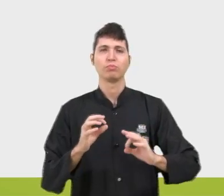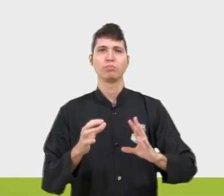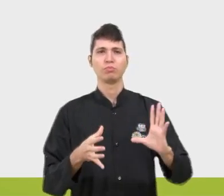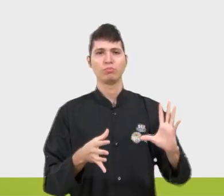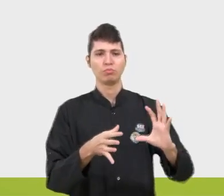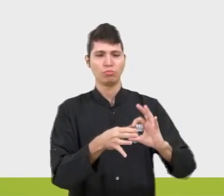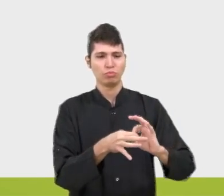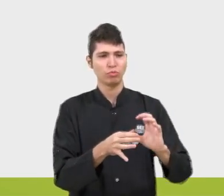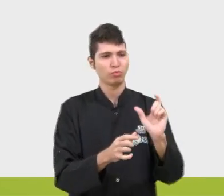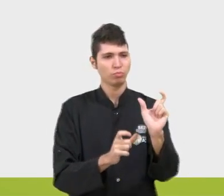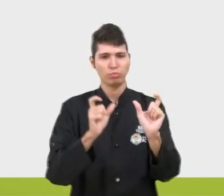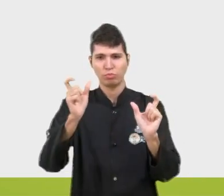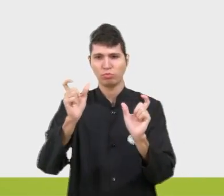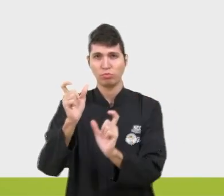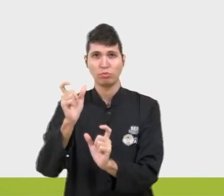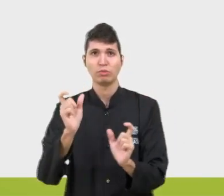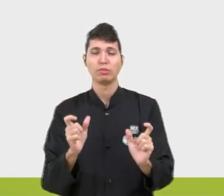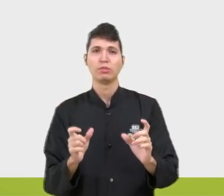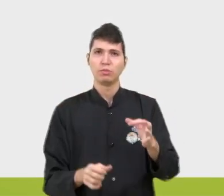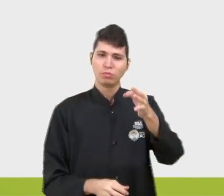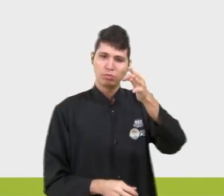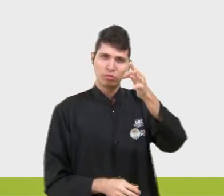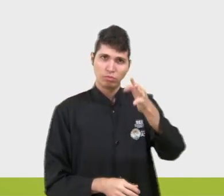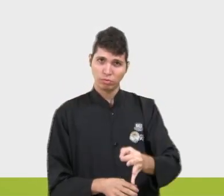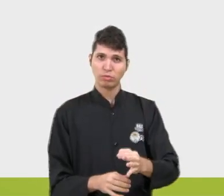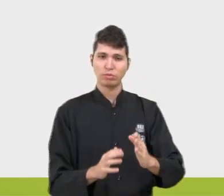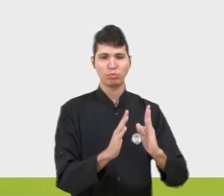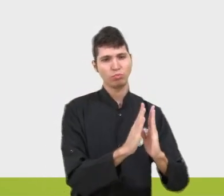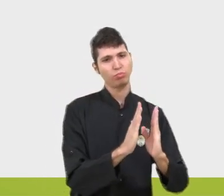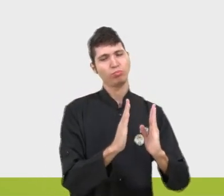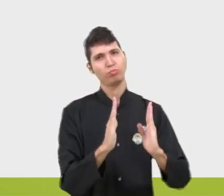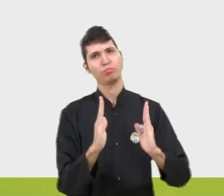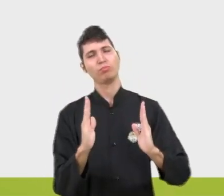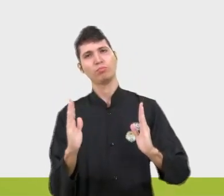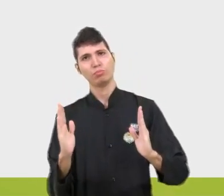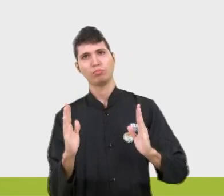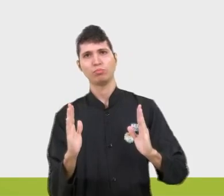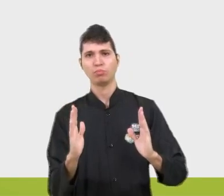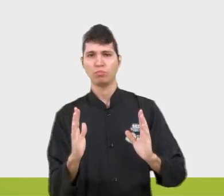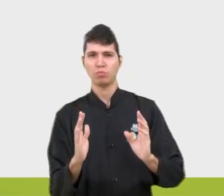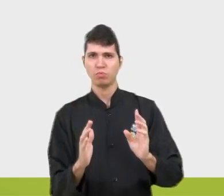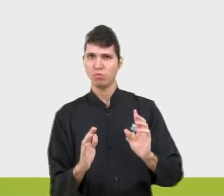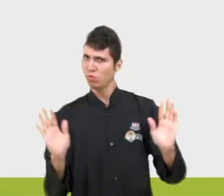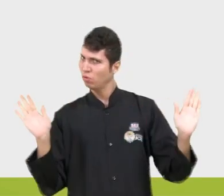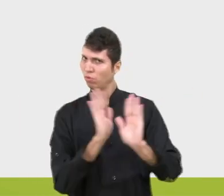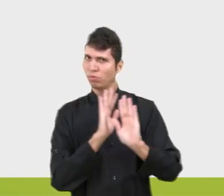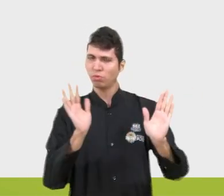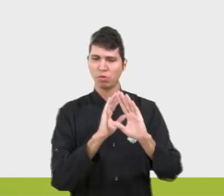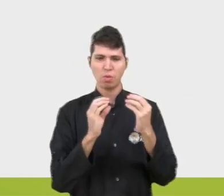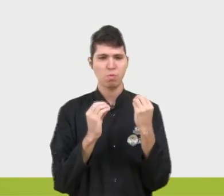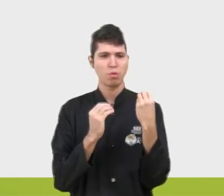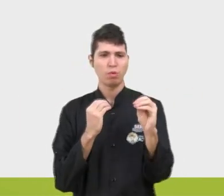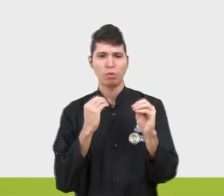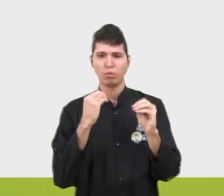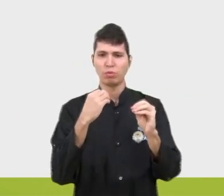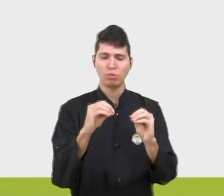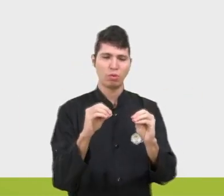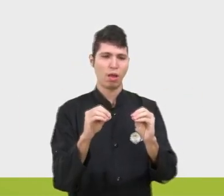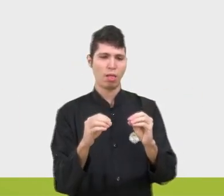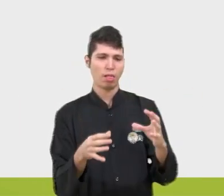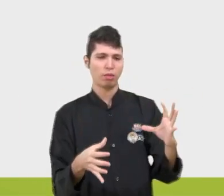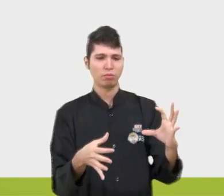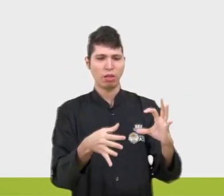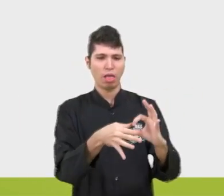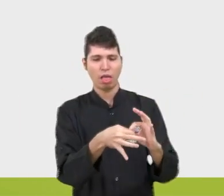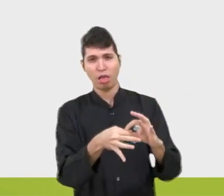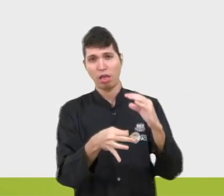entre os elementos seja corretamente estabelecida. Então, não adianta colocar qualquer conectivo. Esse conectivo ele tem que